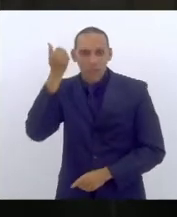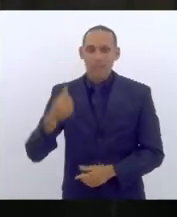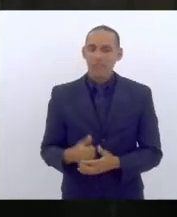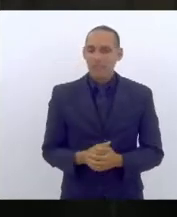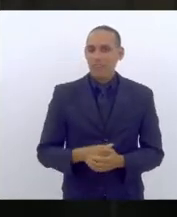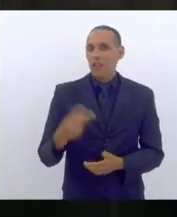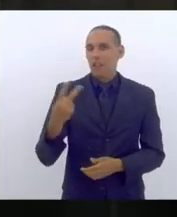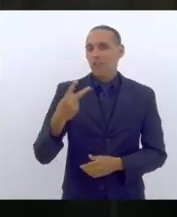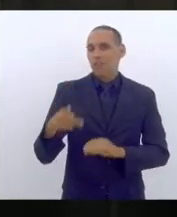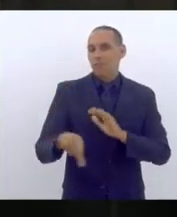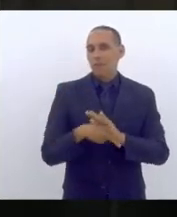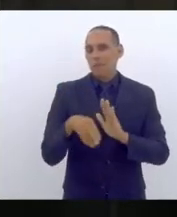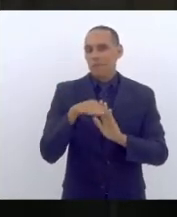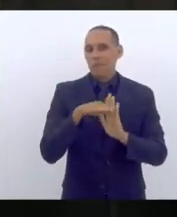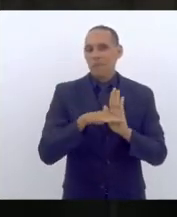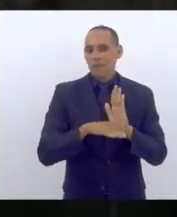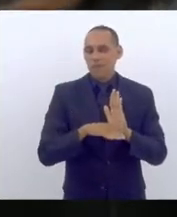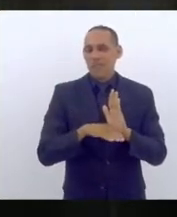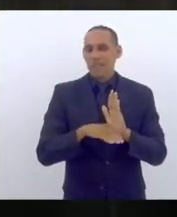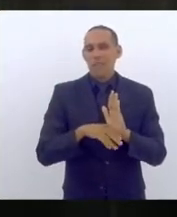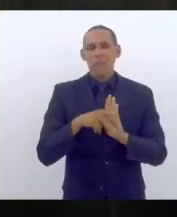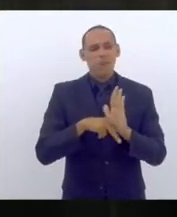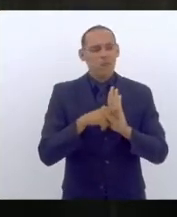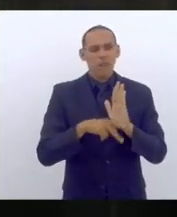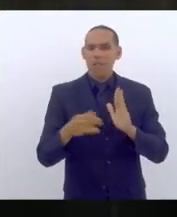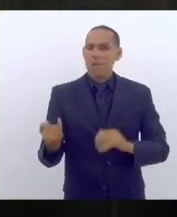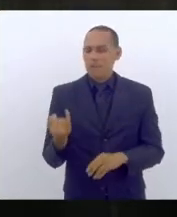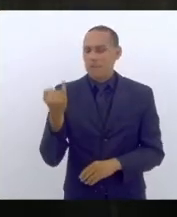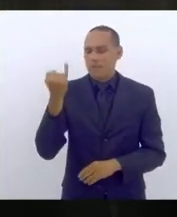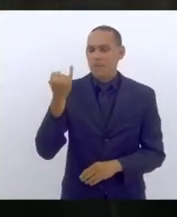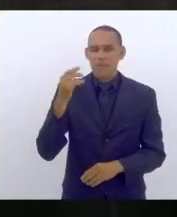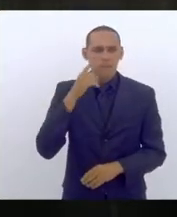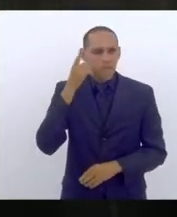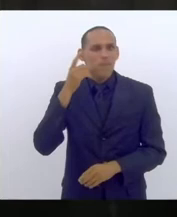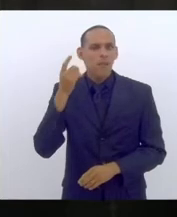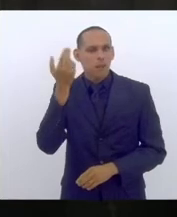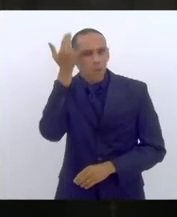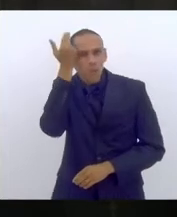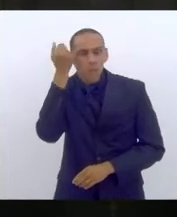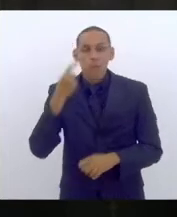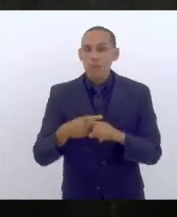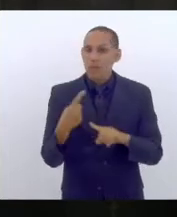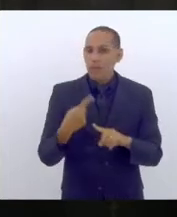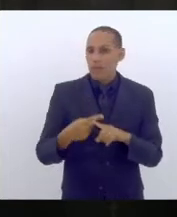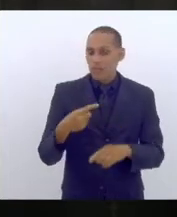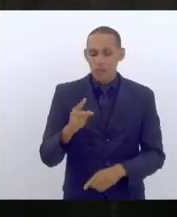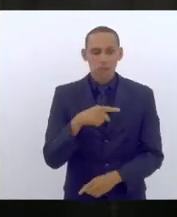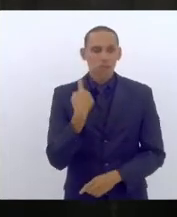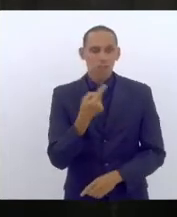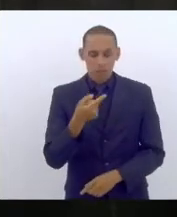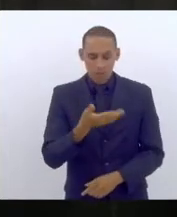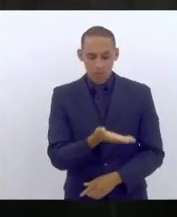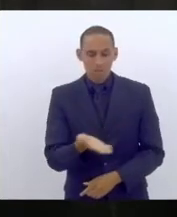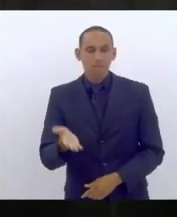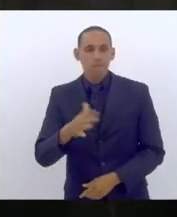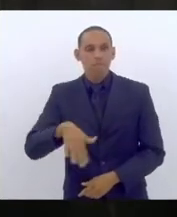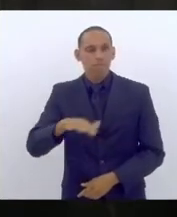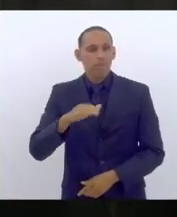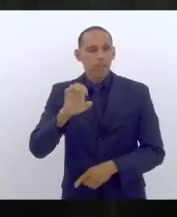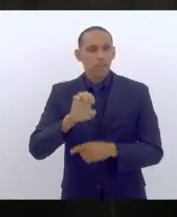segundo da pauta projeto importantíssimo Deputado Eliomar porque o nosso estado hoje